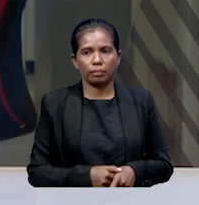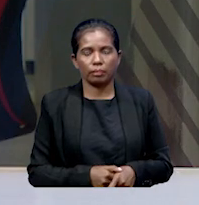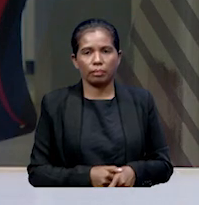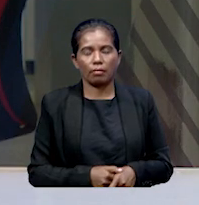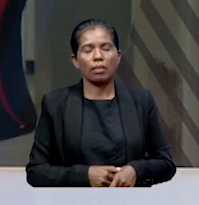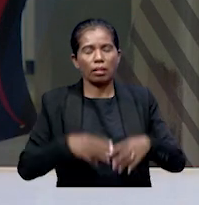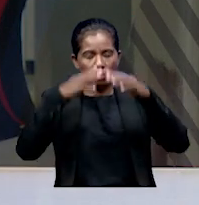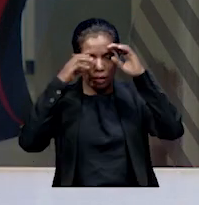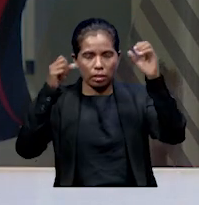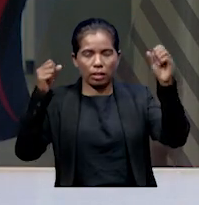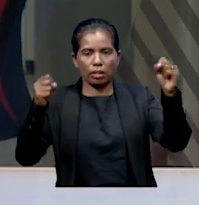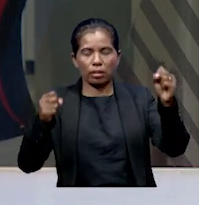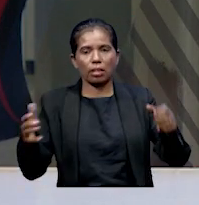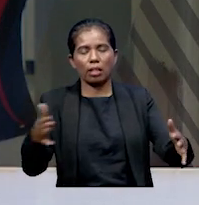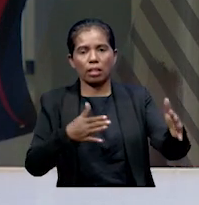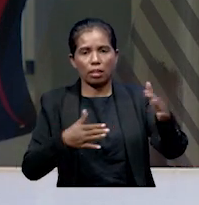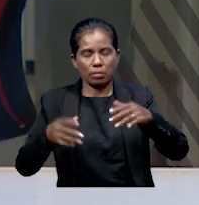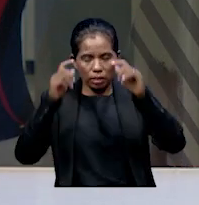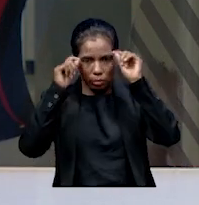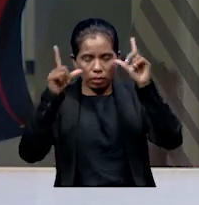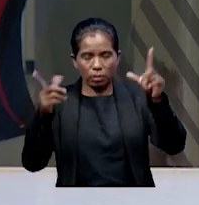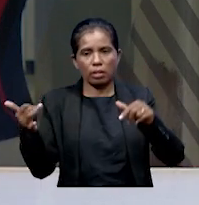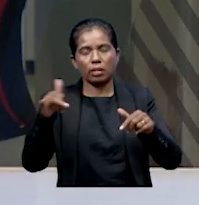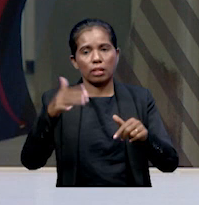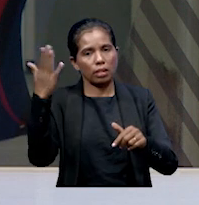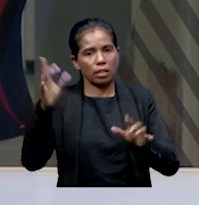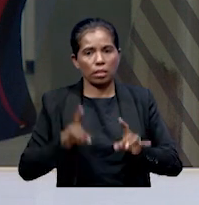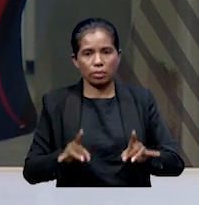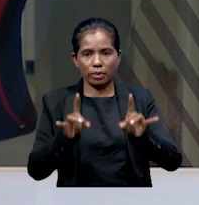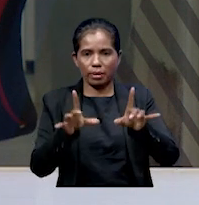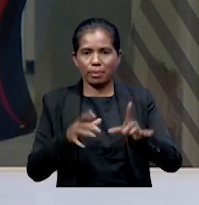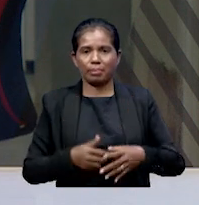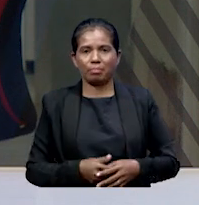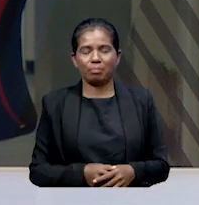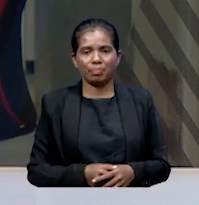Presiden Republika Halibur Timor Wansira Iha Darwing, Australia.